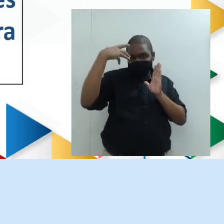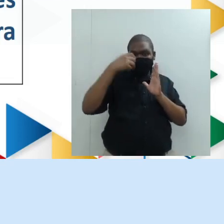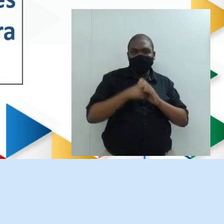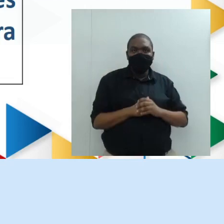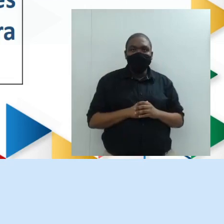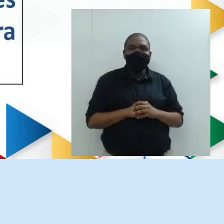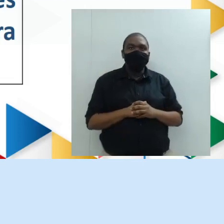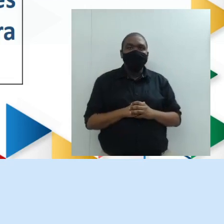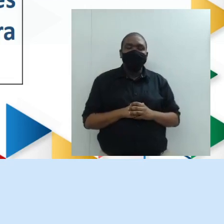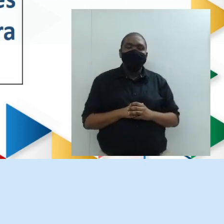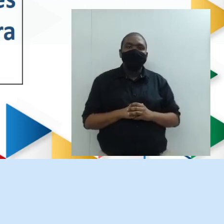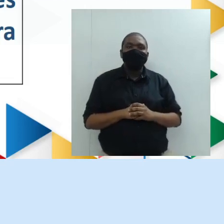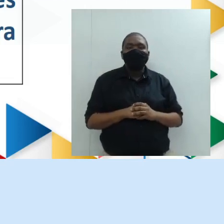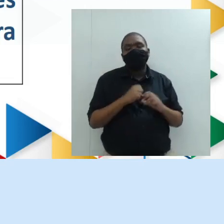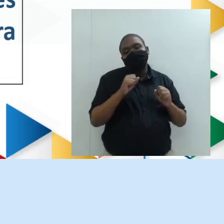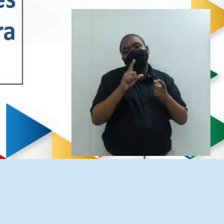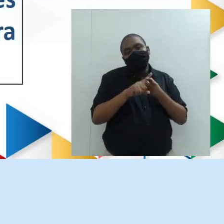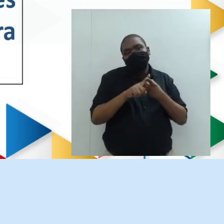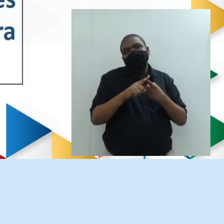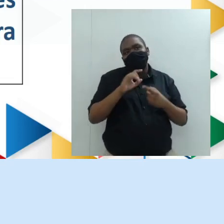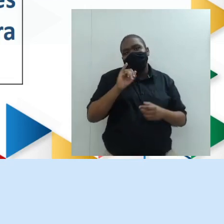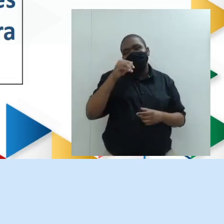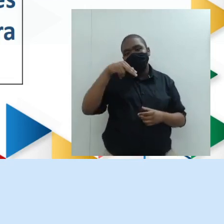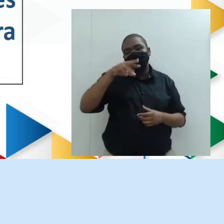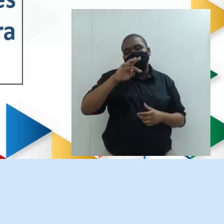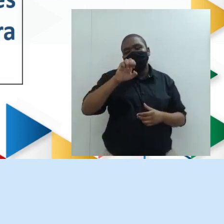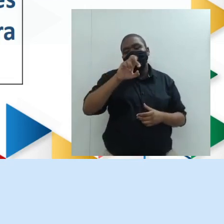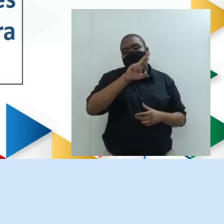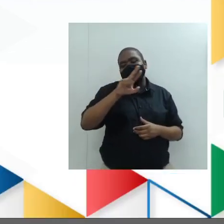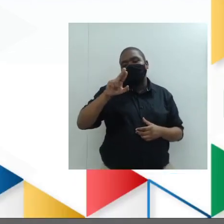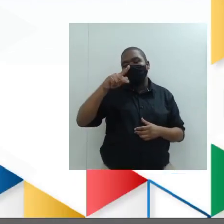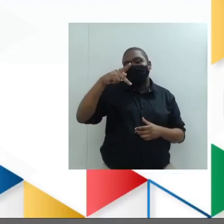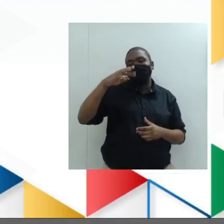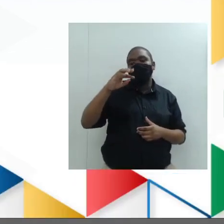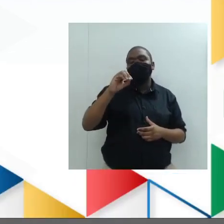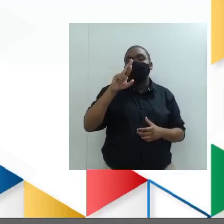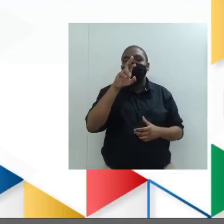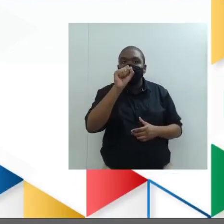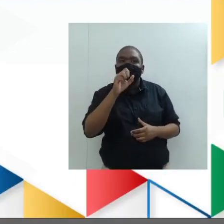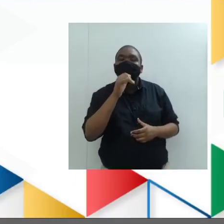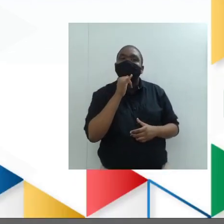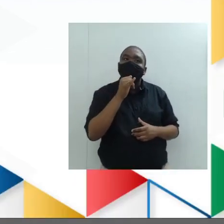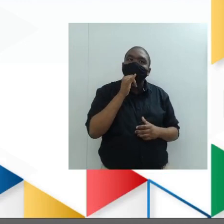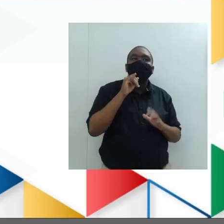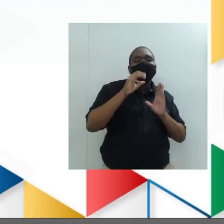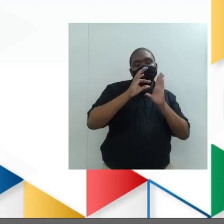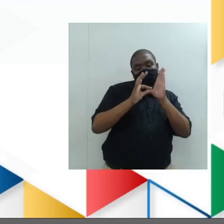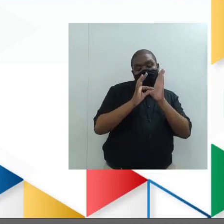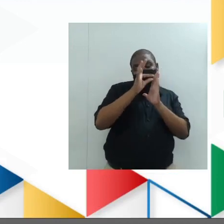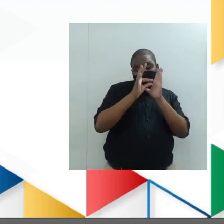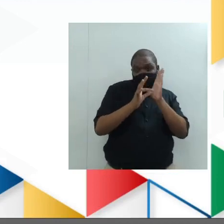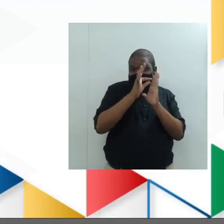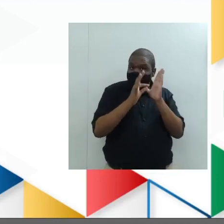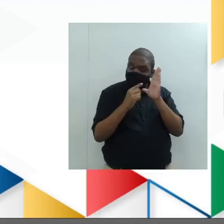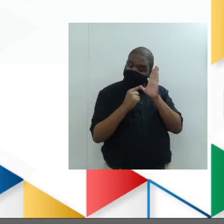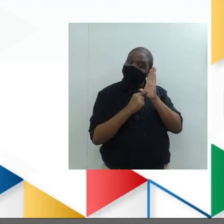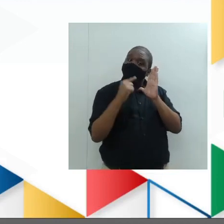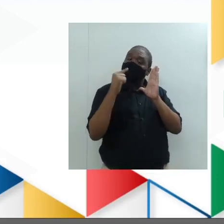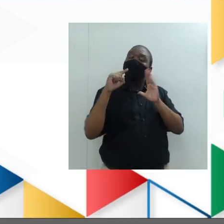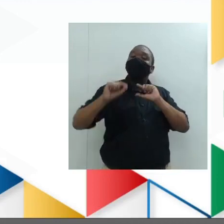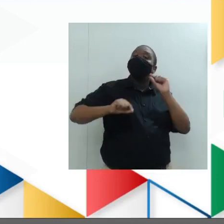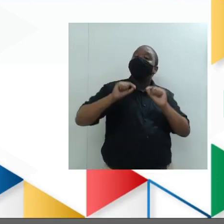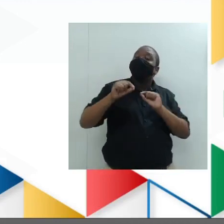falo de chaves, posso falar também de interruptores. As chaves ou interruptores, eles